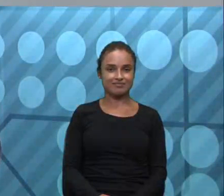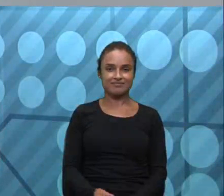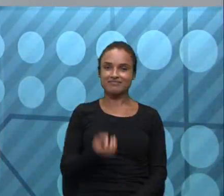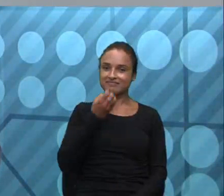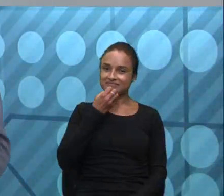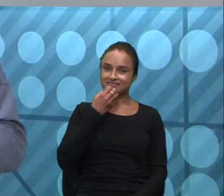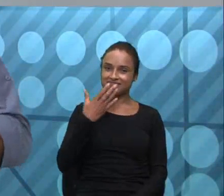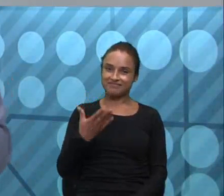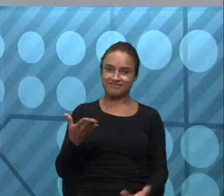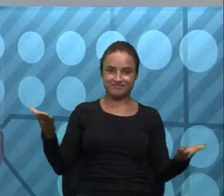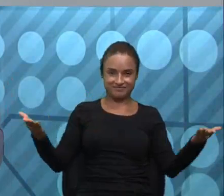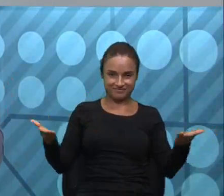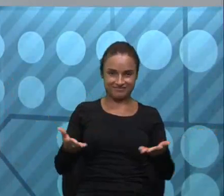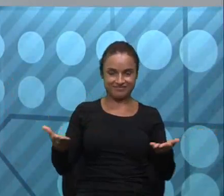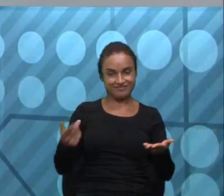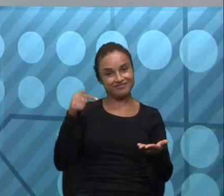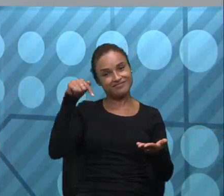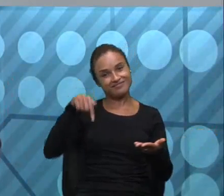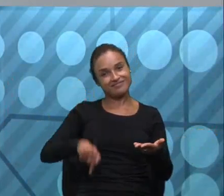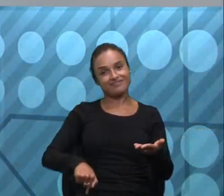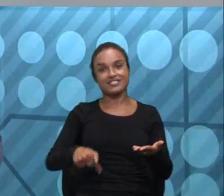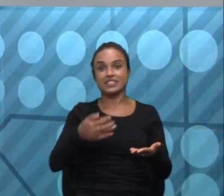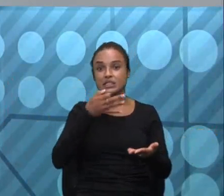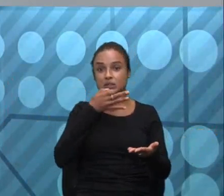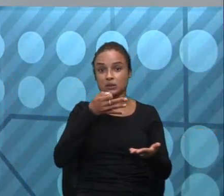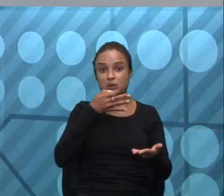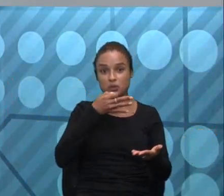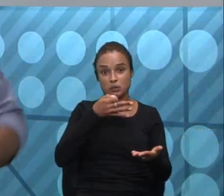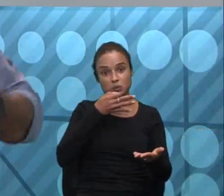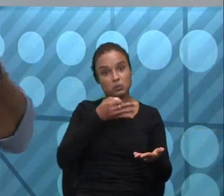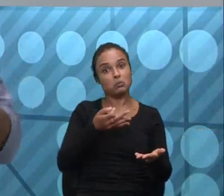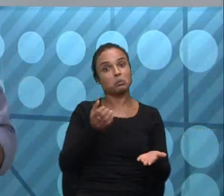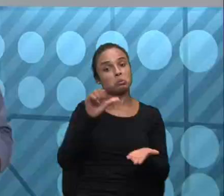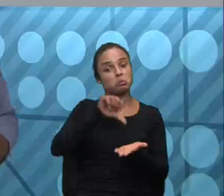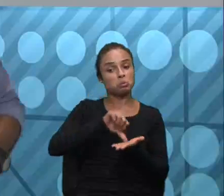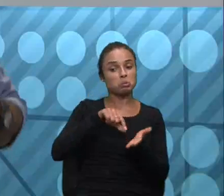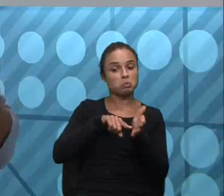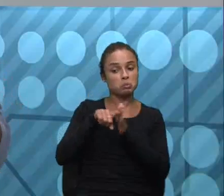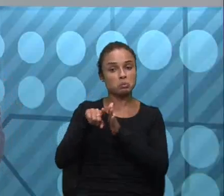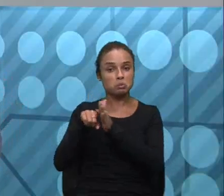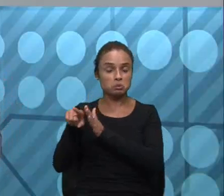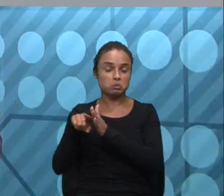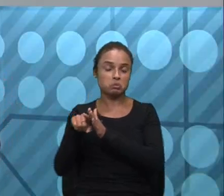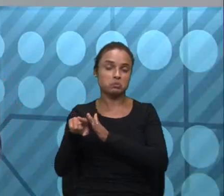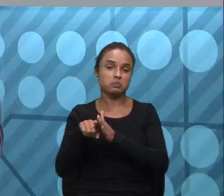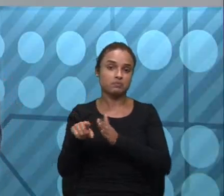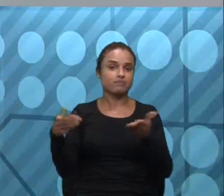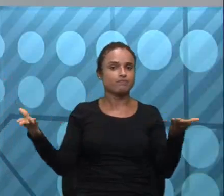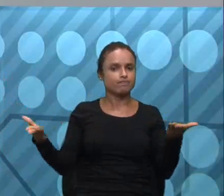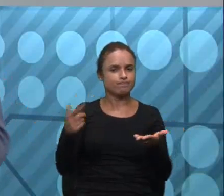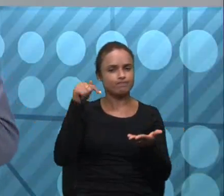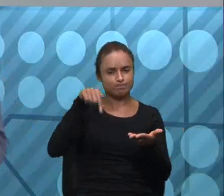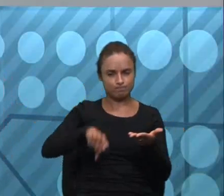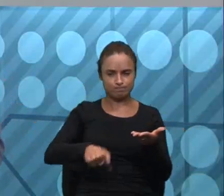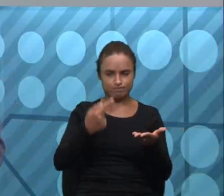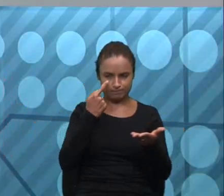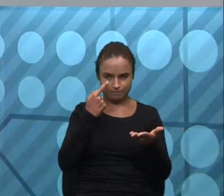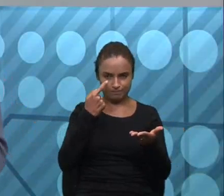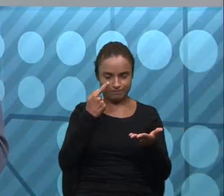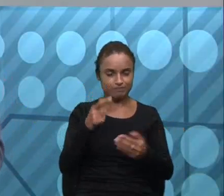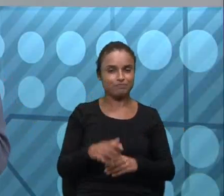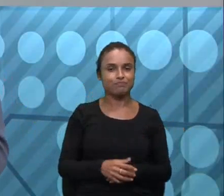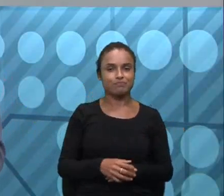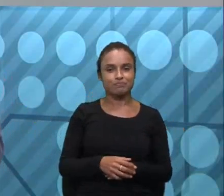Bom, a gente está de volta. Temos algumas contribuições aqui, lembrando que daqui a pouco eu vejo todas as perguntas e trago para vocês. Vamos lá, então. O Paulo